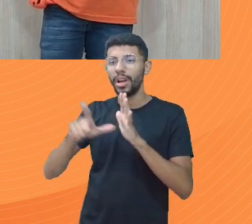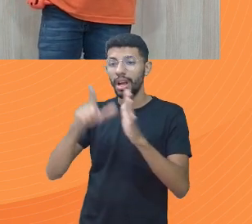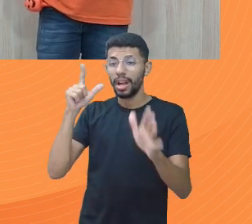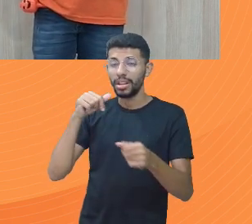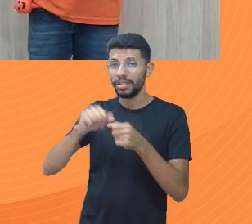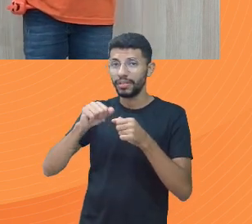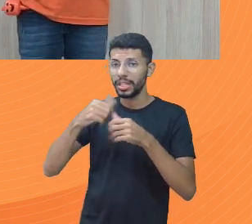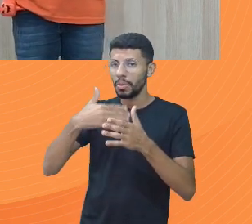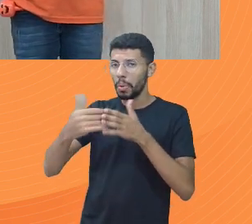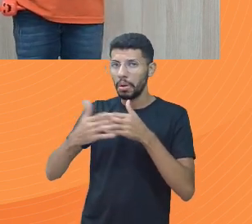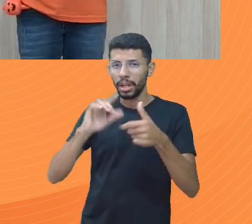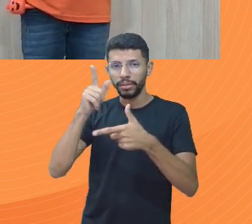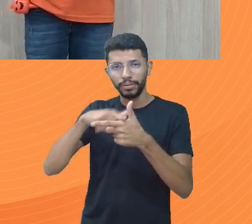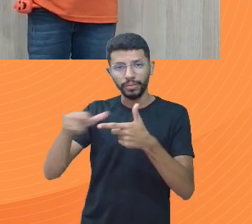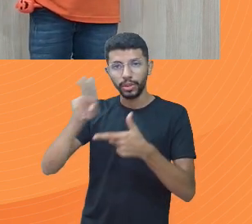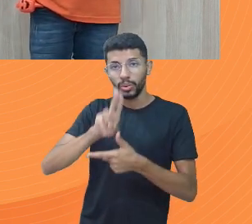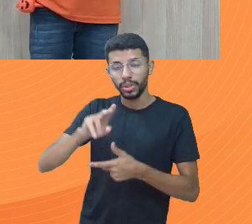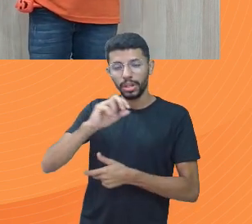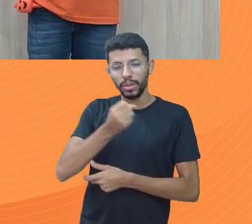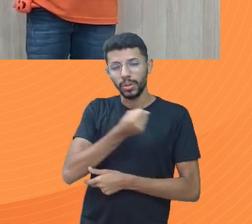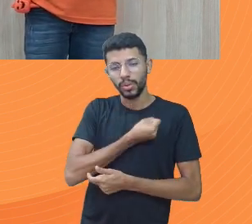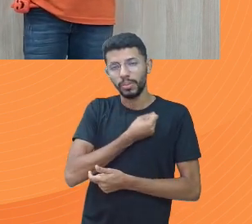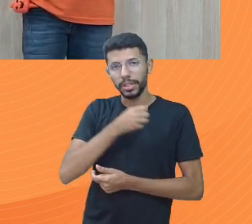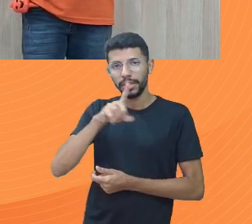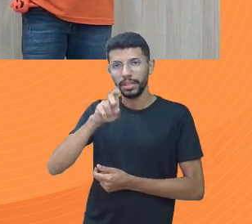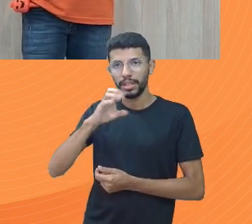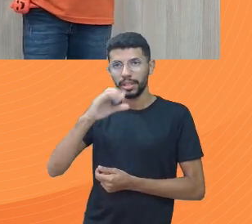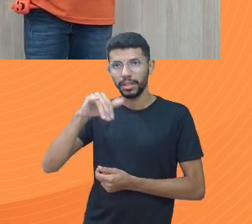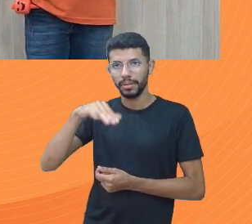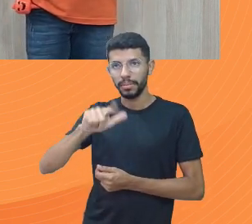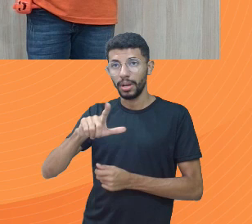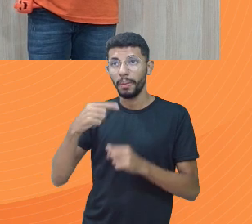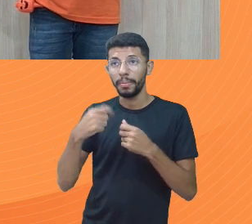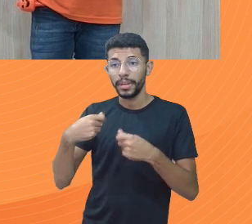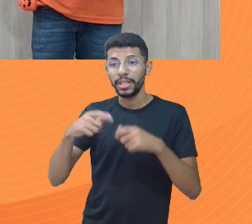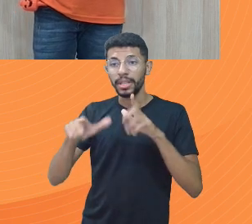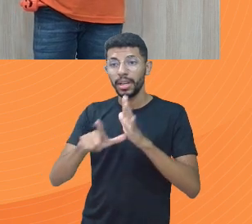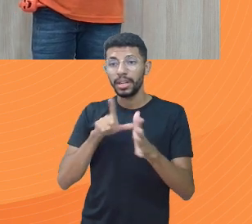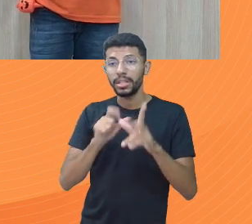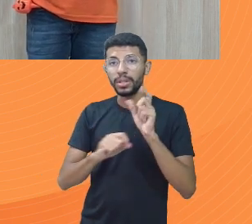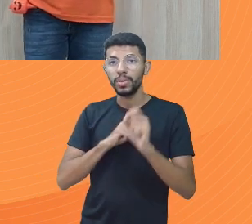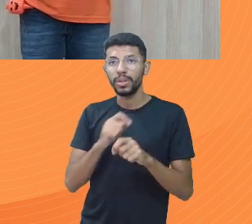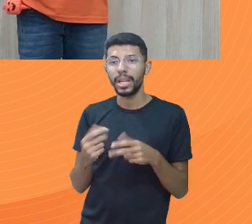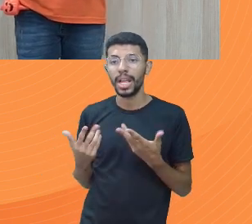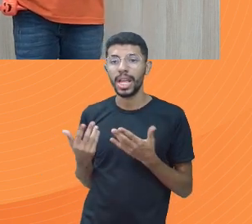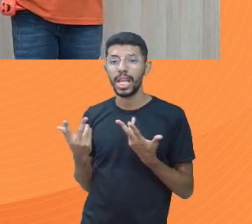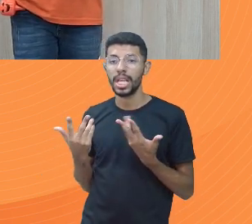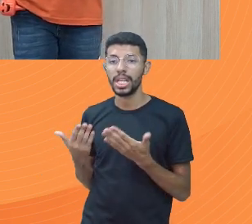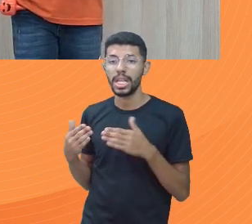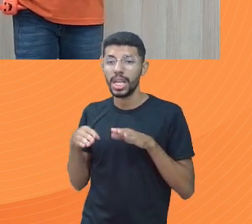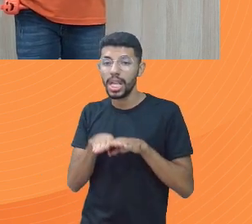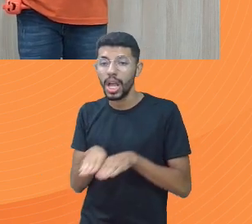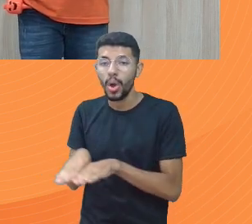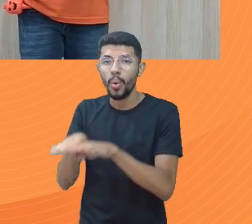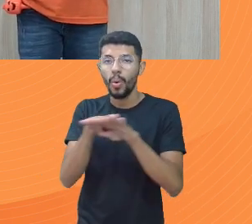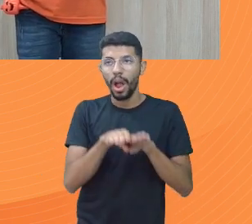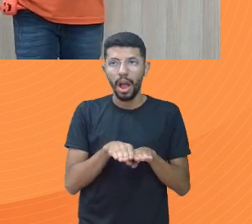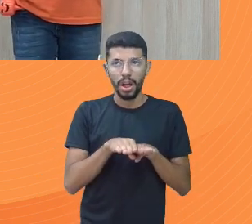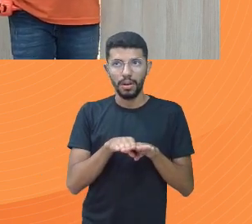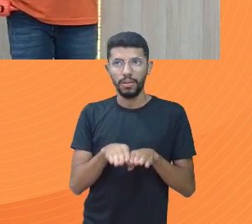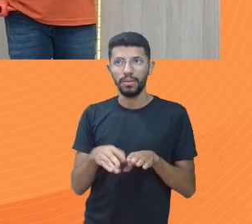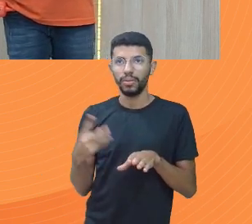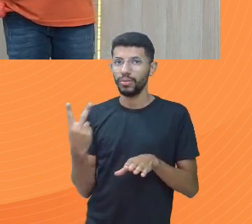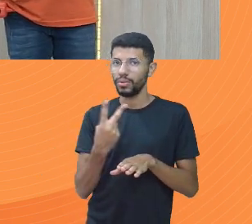divisão com números decimais, você precisa antes igualar as casas decimais. Então, como o dividendo tem duas